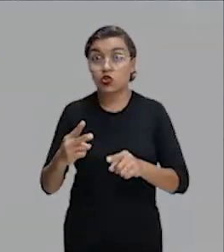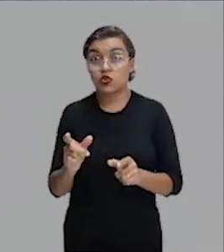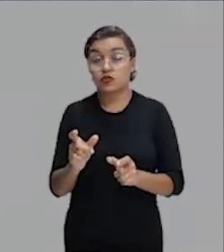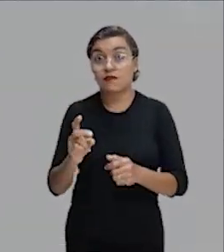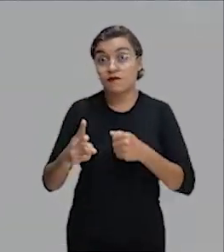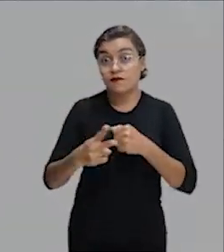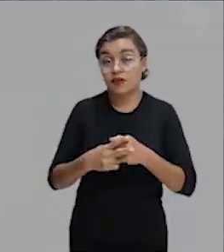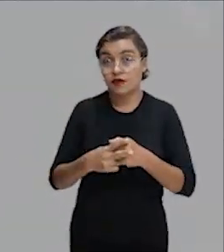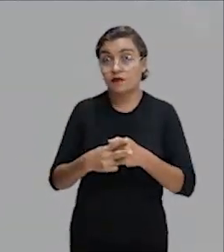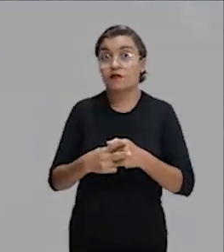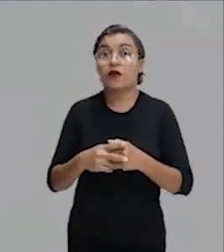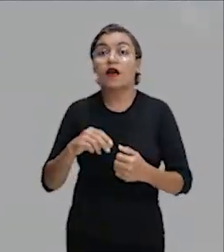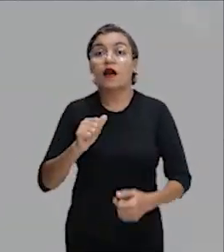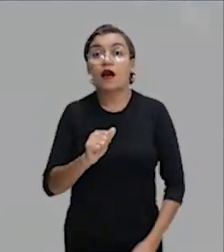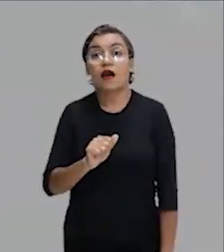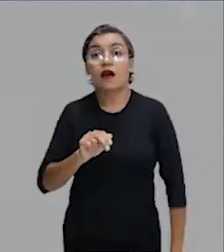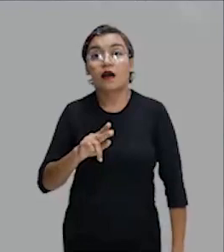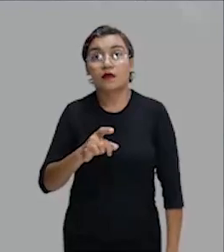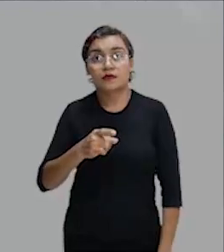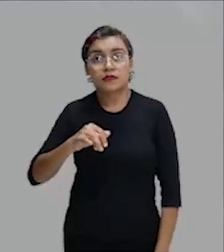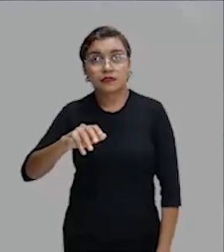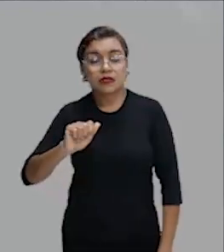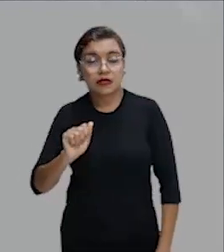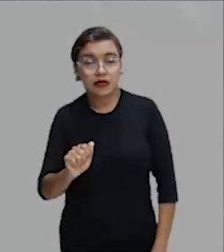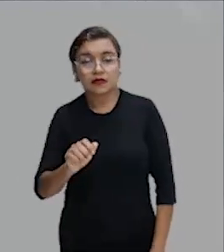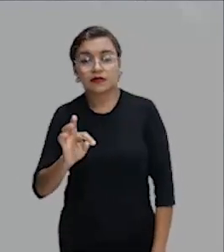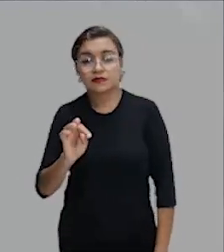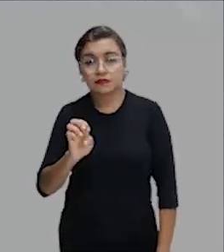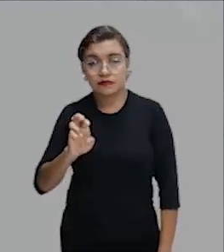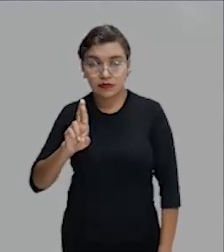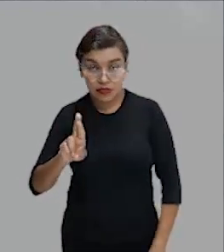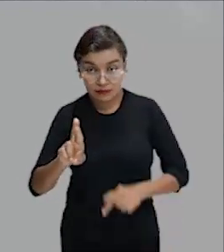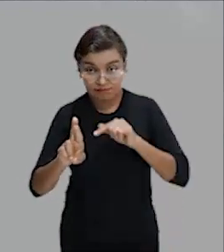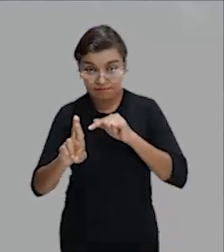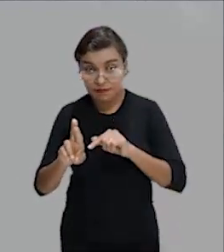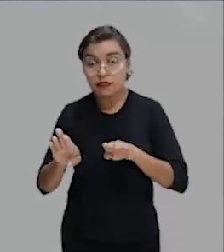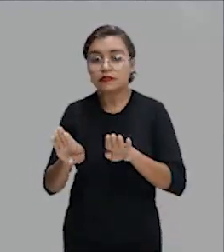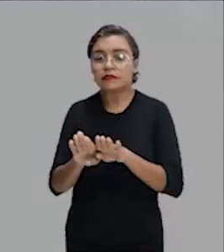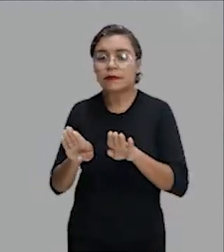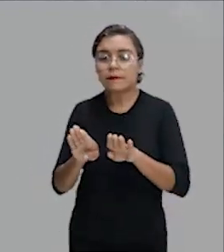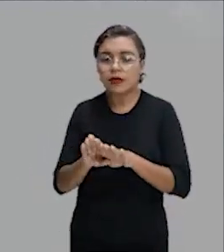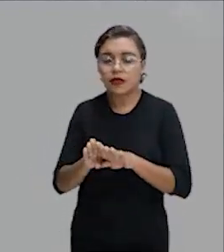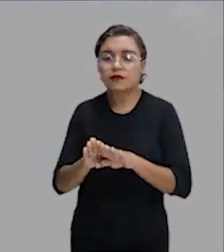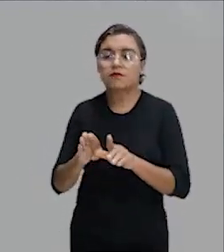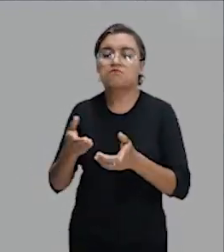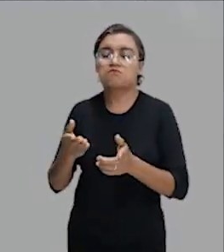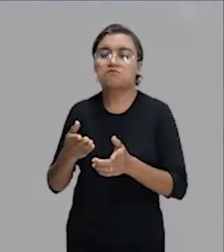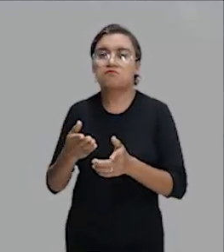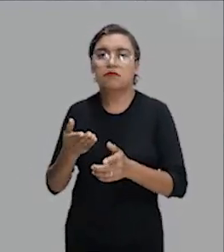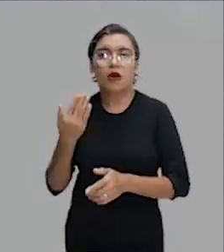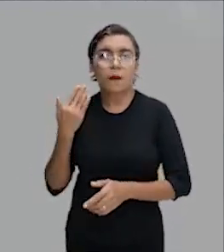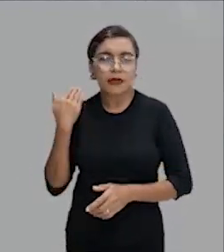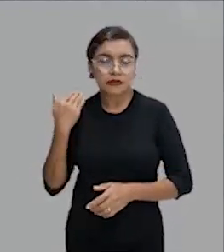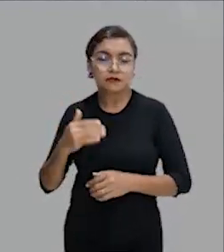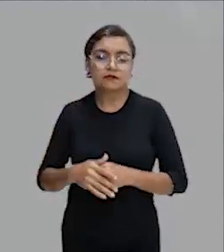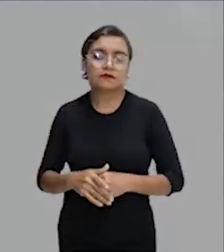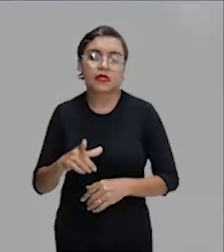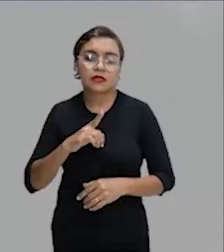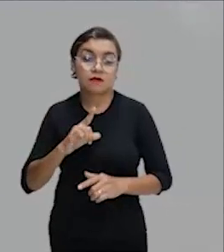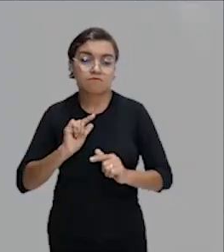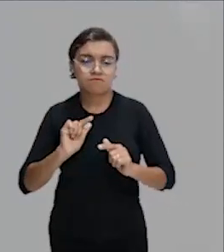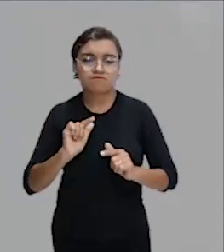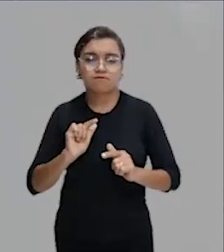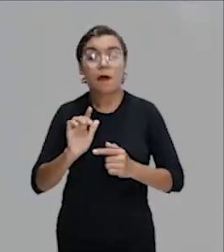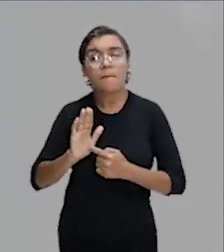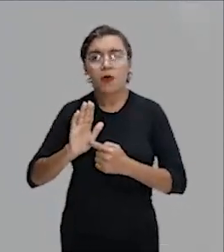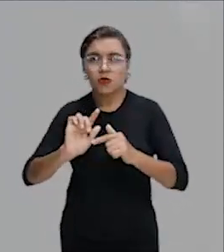verbo auxiliar, que é o verbo ter, e o verbo principal no particípio. O presente perfeito, ele se refere a uma ação ou